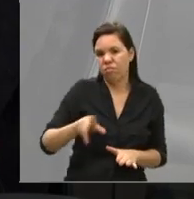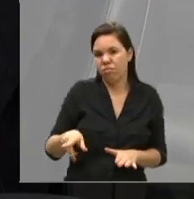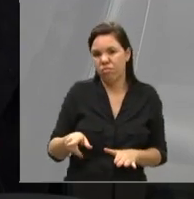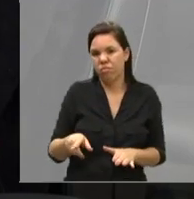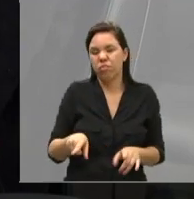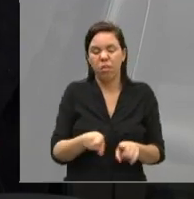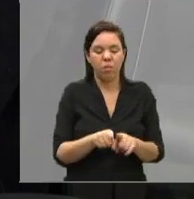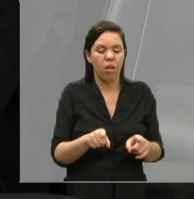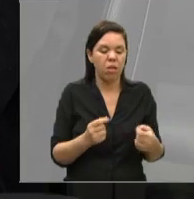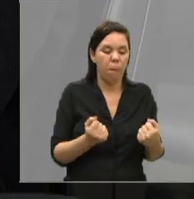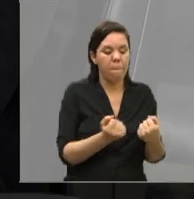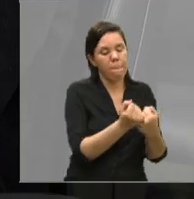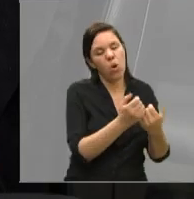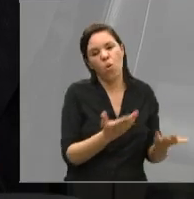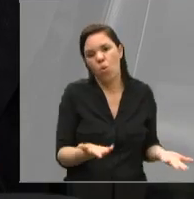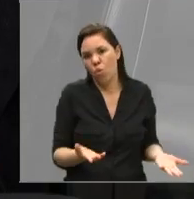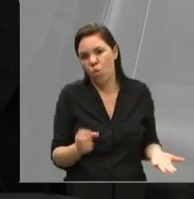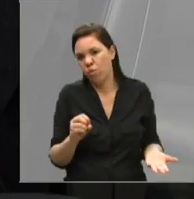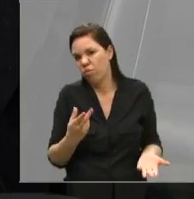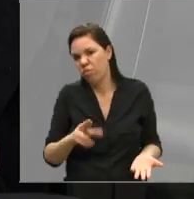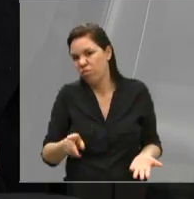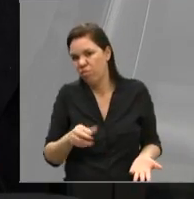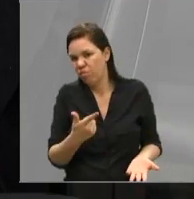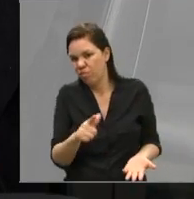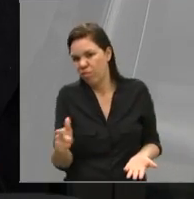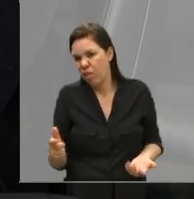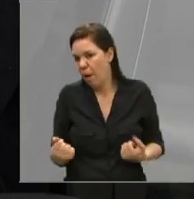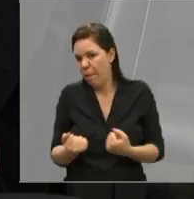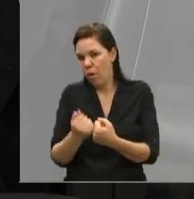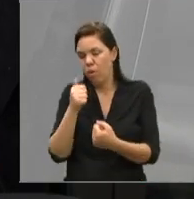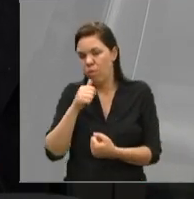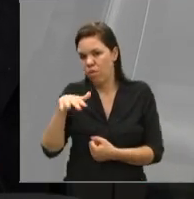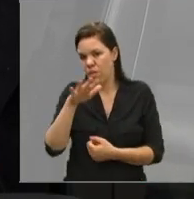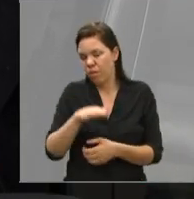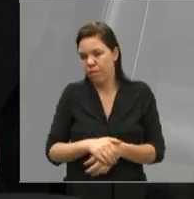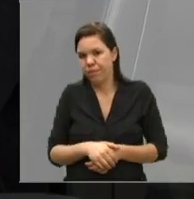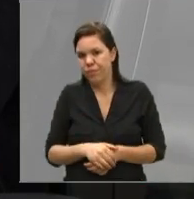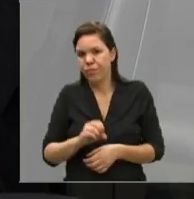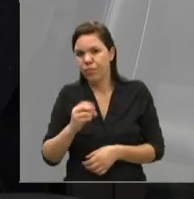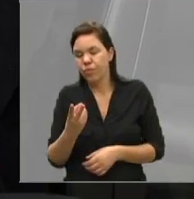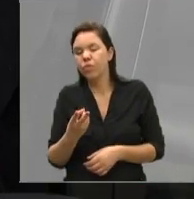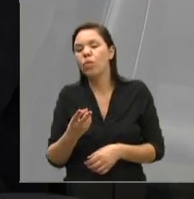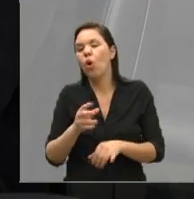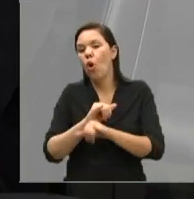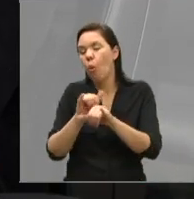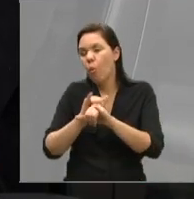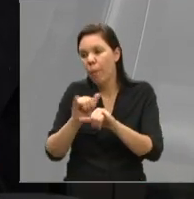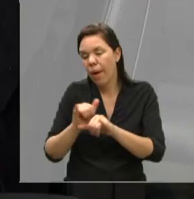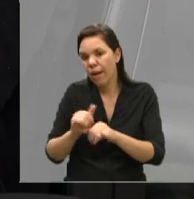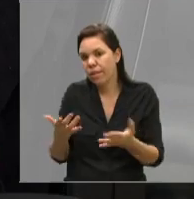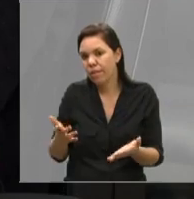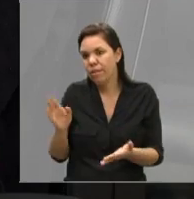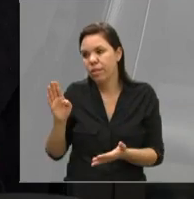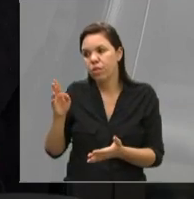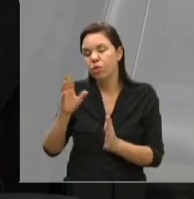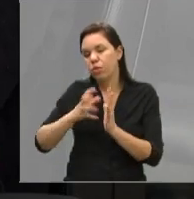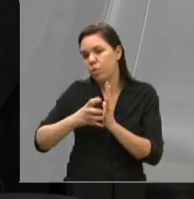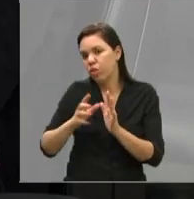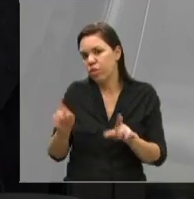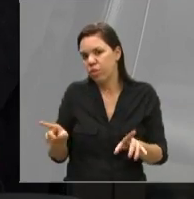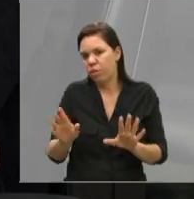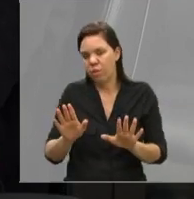seja, né, prioridade, não tem prioridade em termos, né, da propaganda do partido, não tem prioridade, a voz